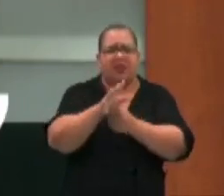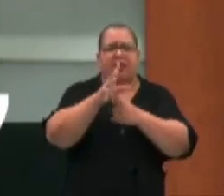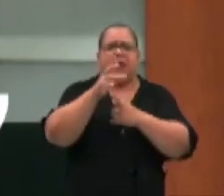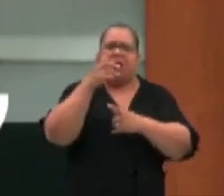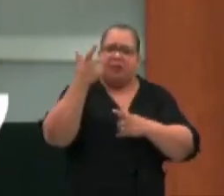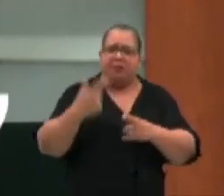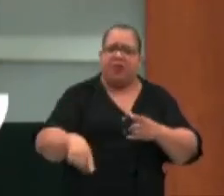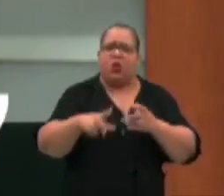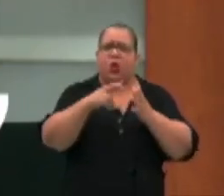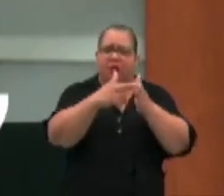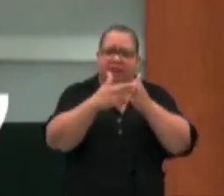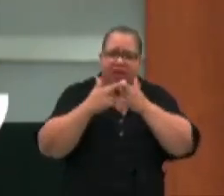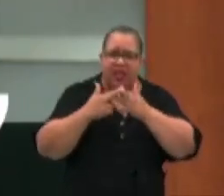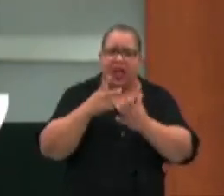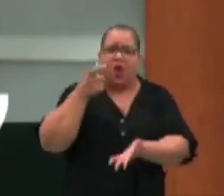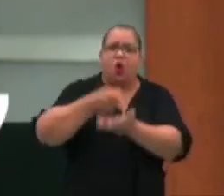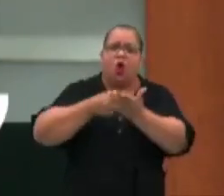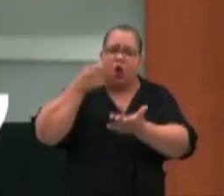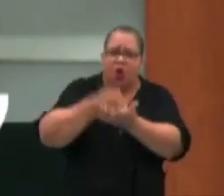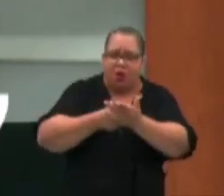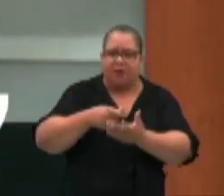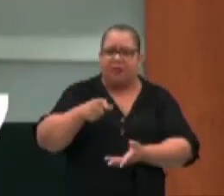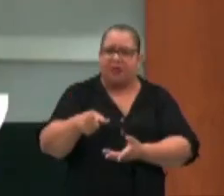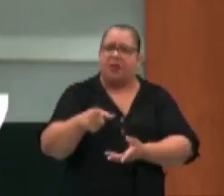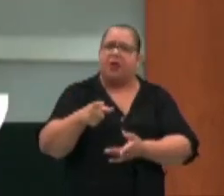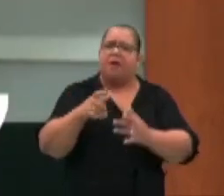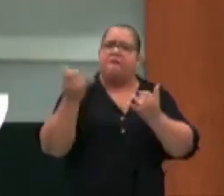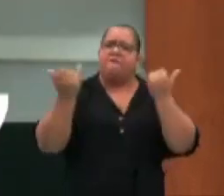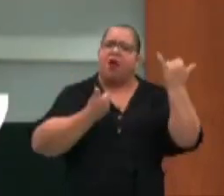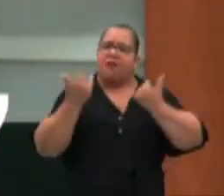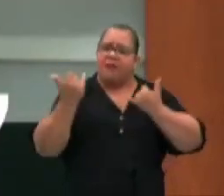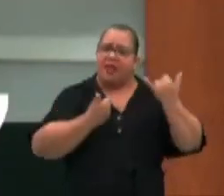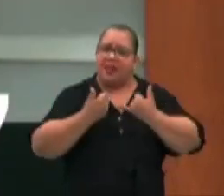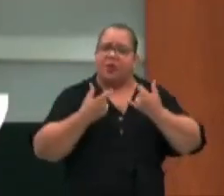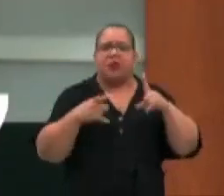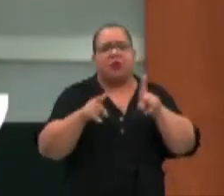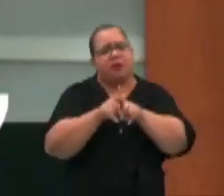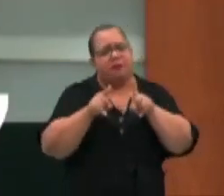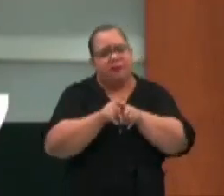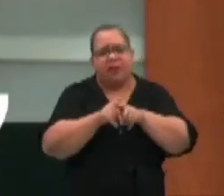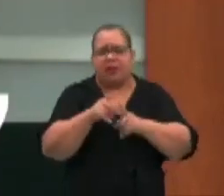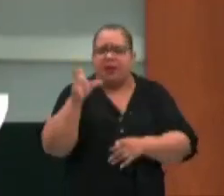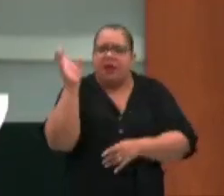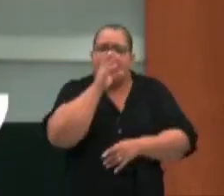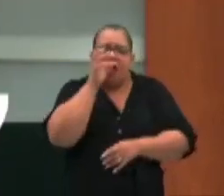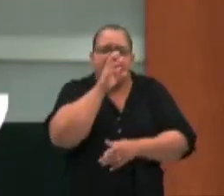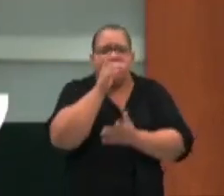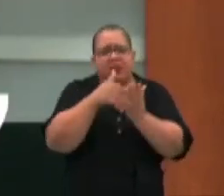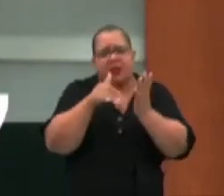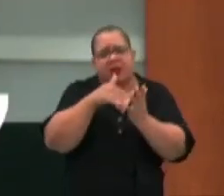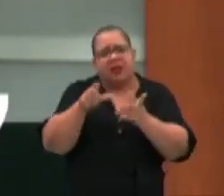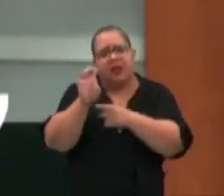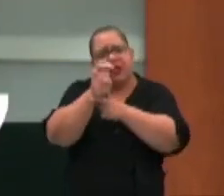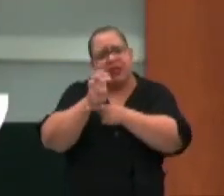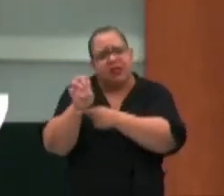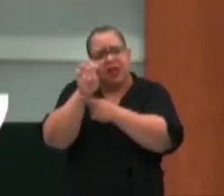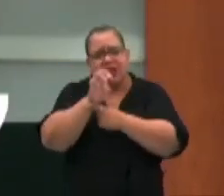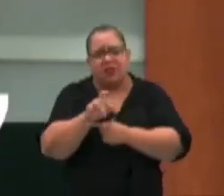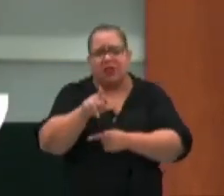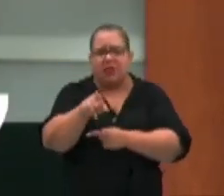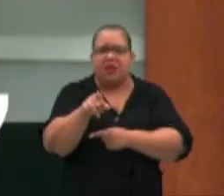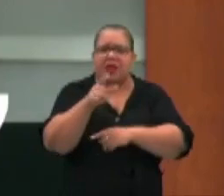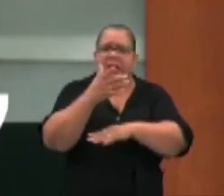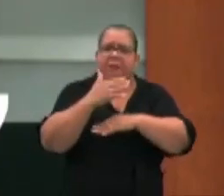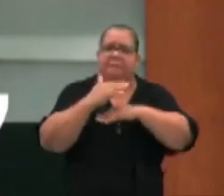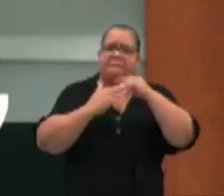requerimento, cobrando uma série de informações e providências da Secretaria de Estado de Educação para que os profissionais